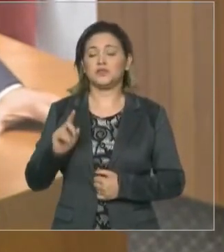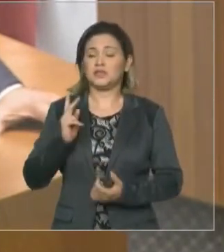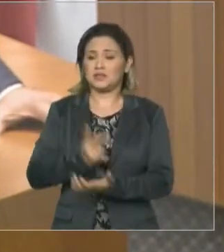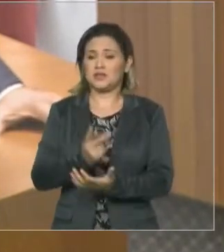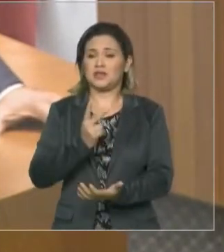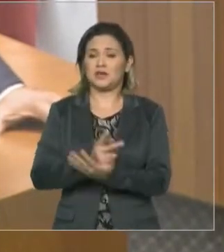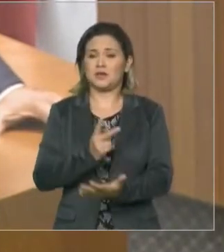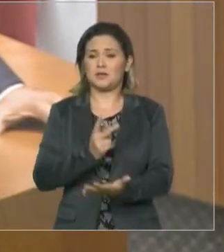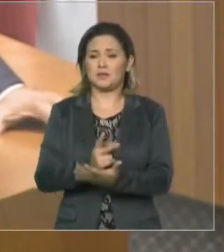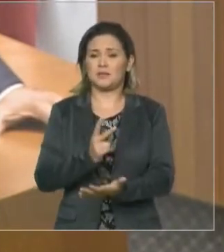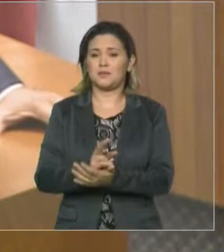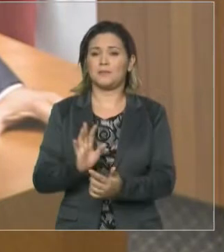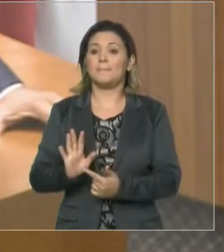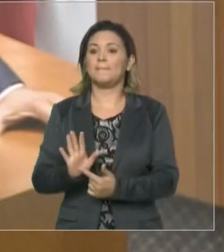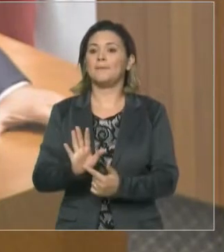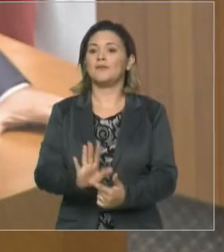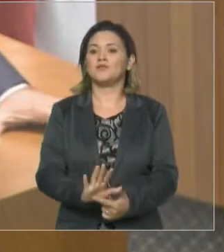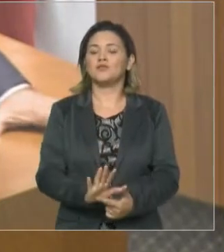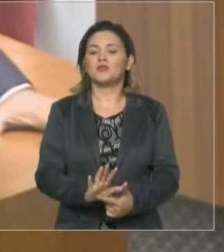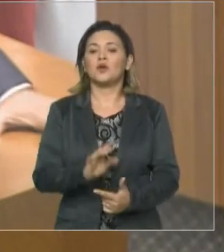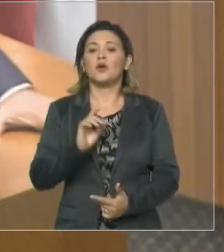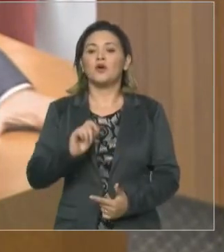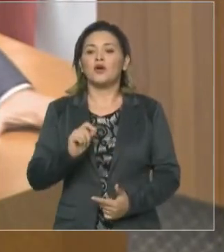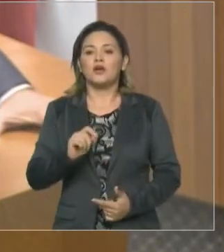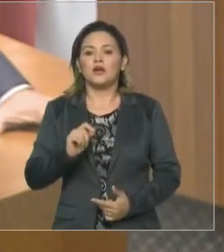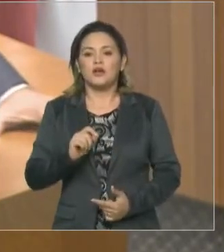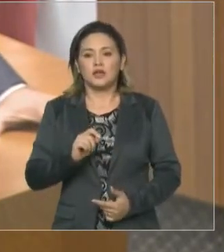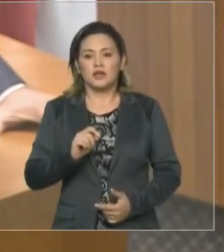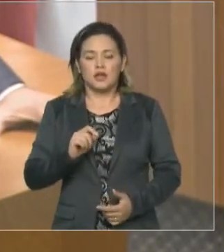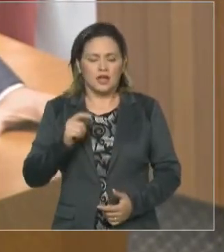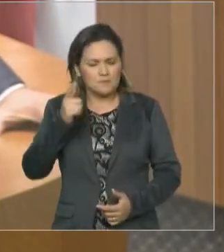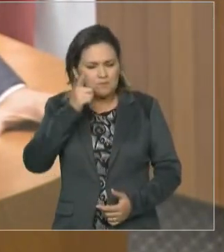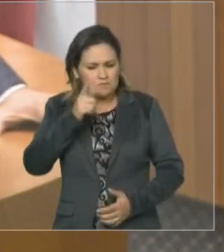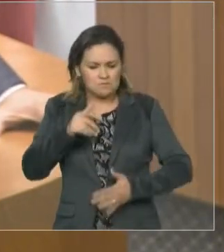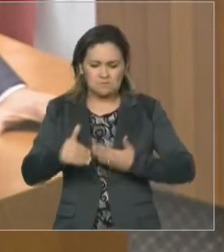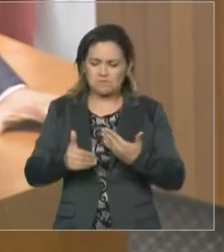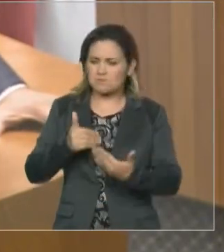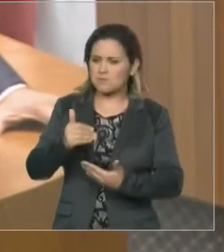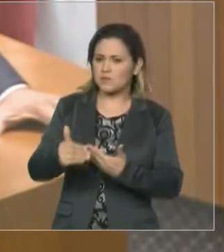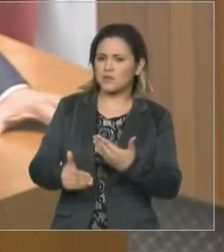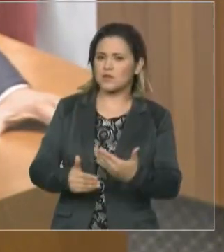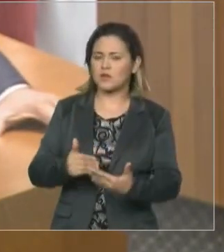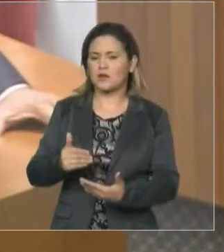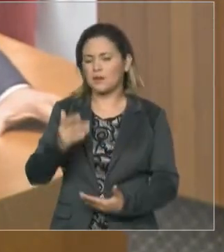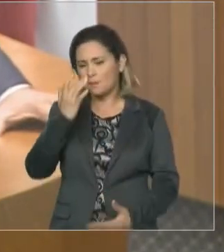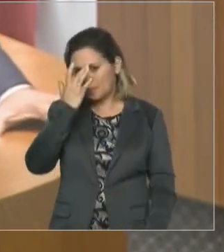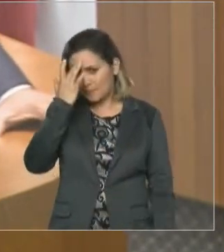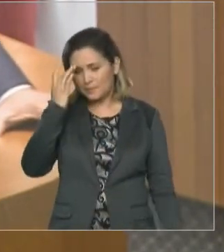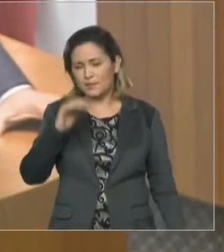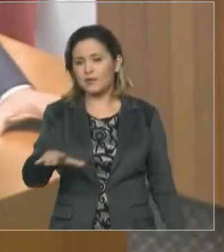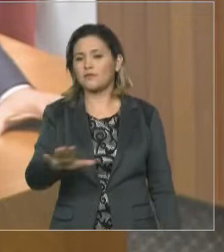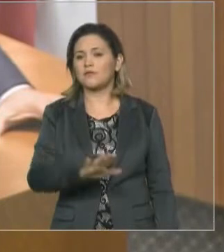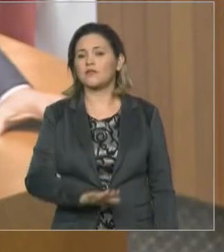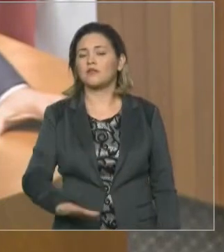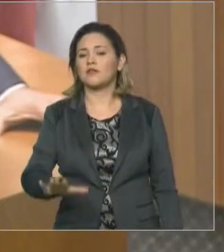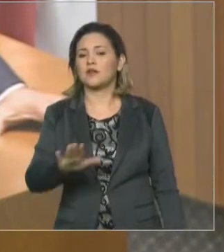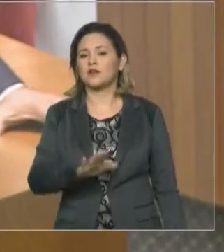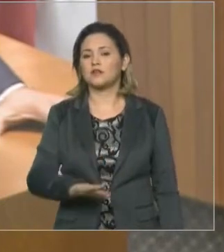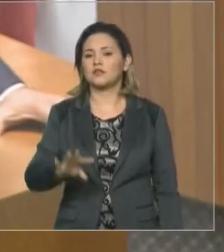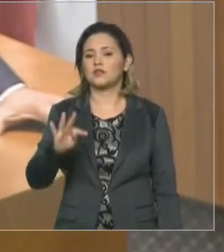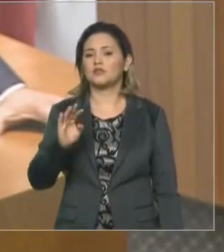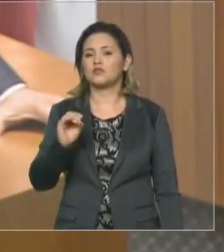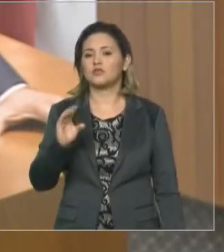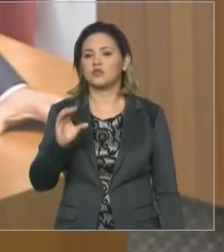em 2005, campeão em 2015 com uma campanha de superação, e agora, campeão